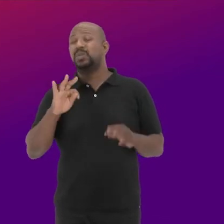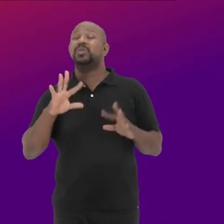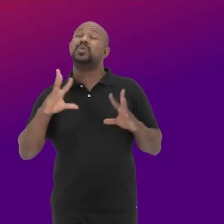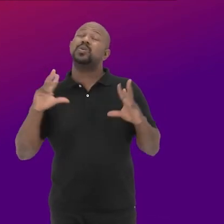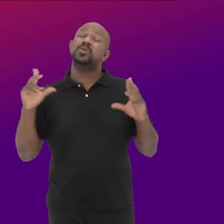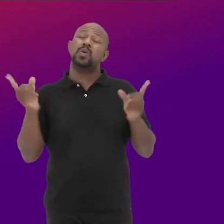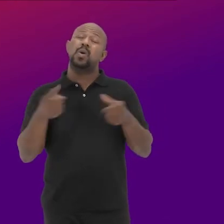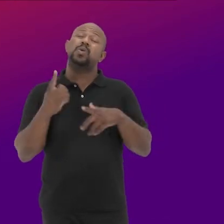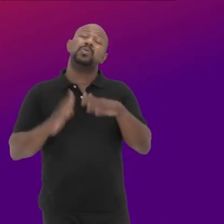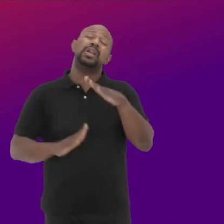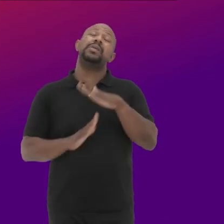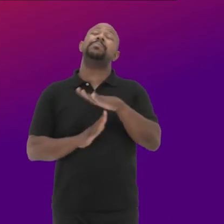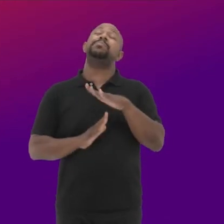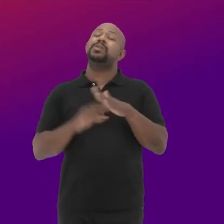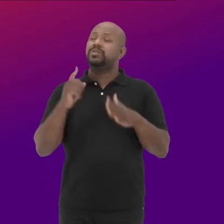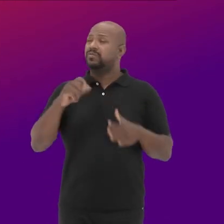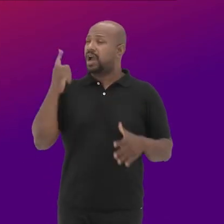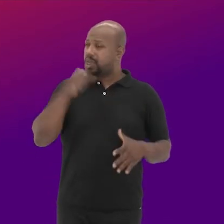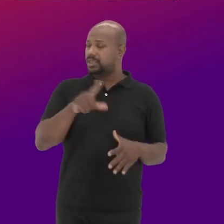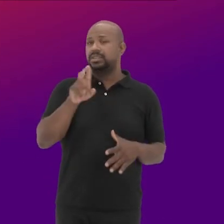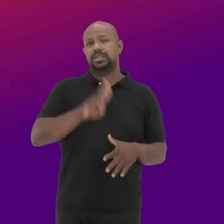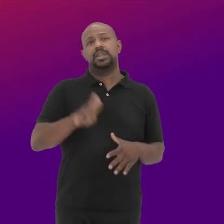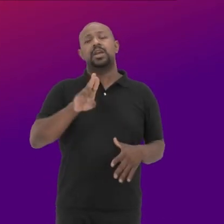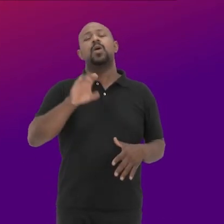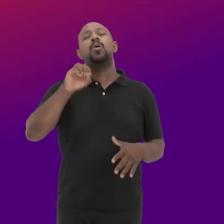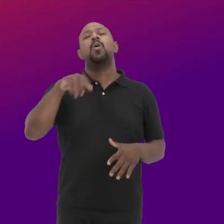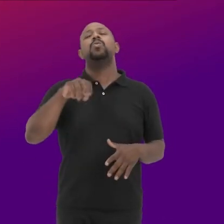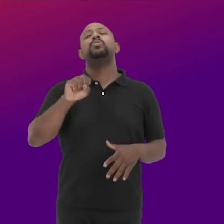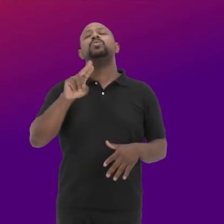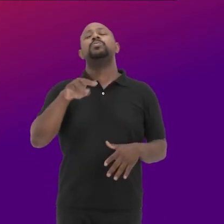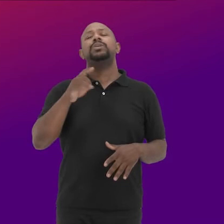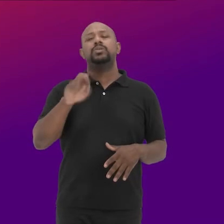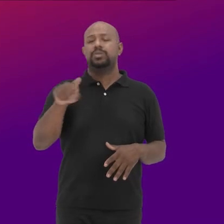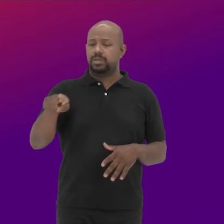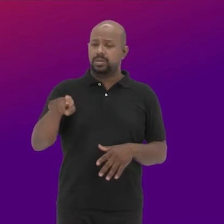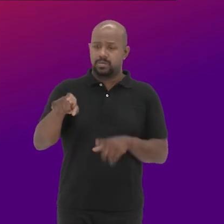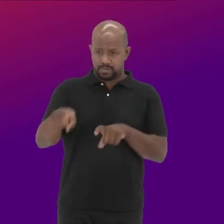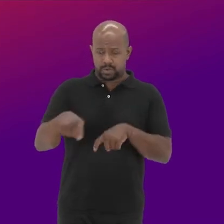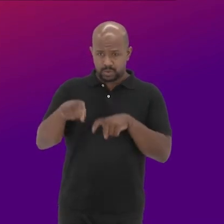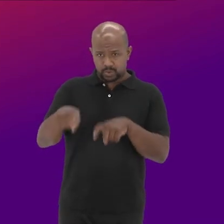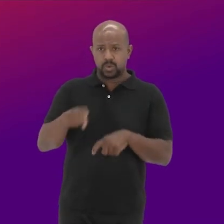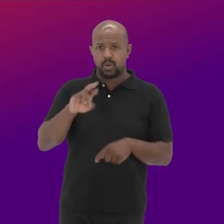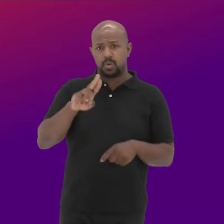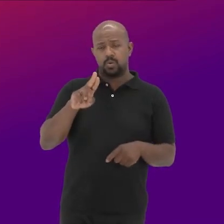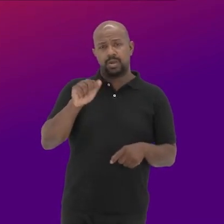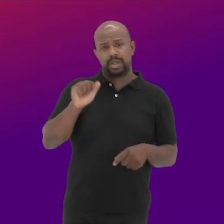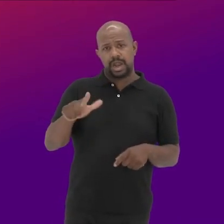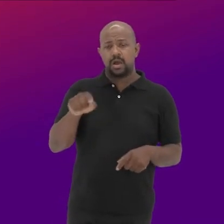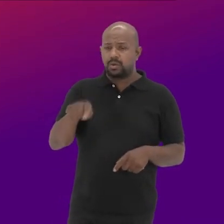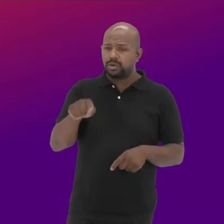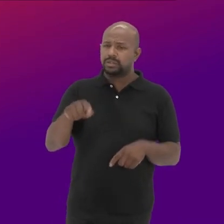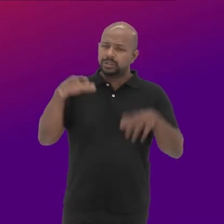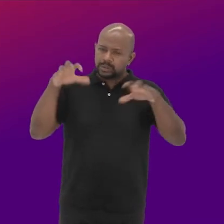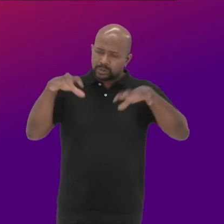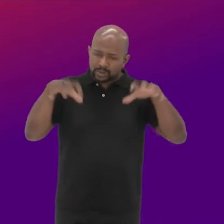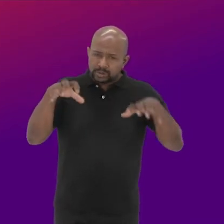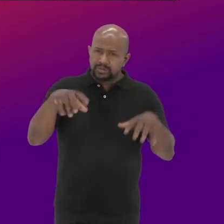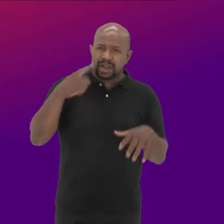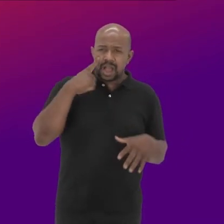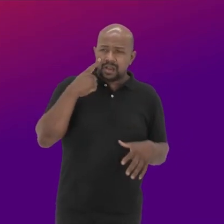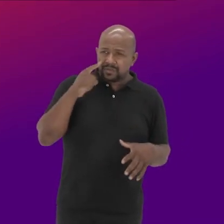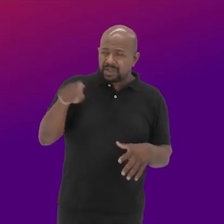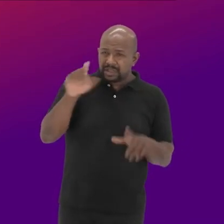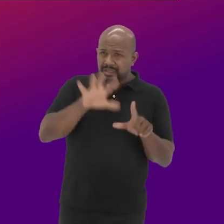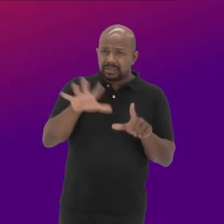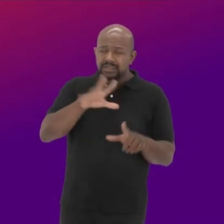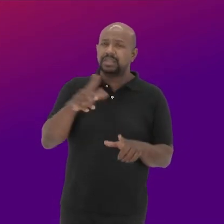que todo o limite seria consumido, ou seja, que o produtor rural, com este acumulado de chuva que nós estamos